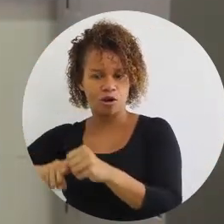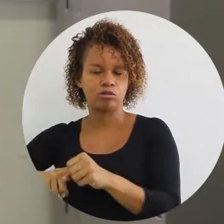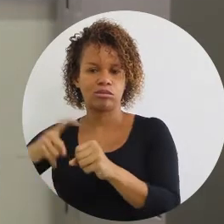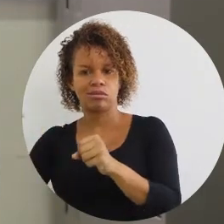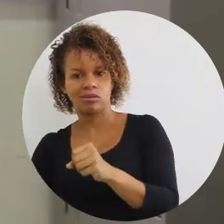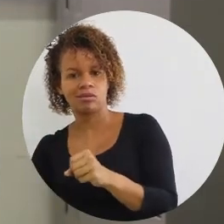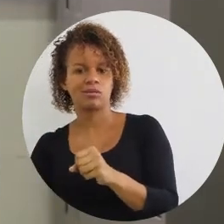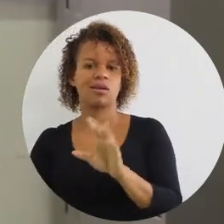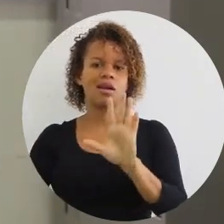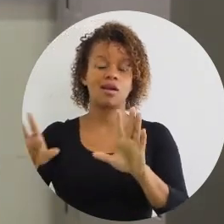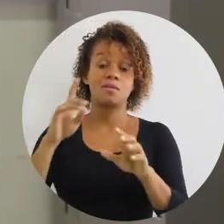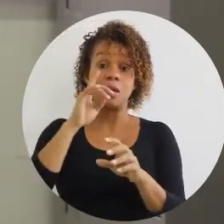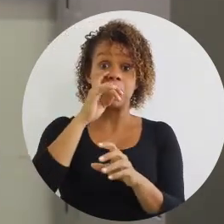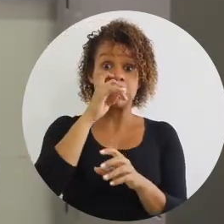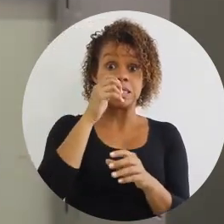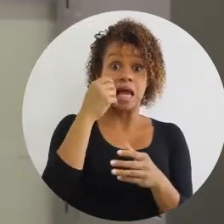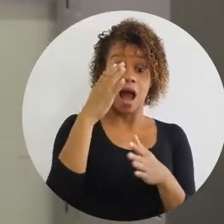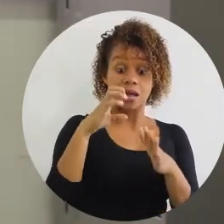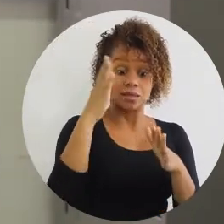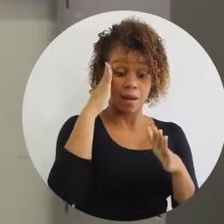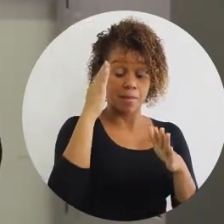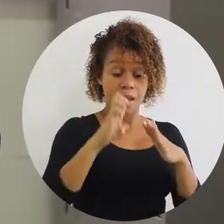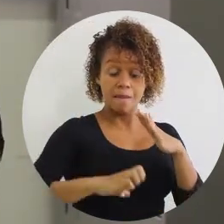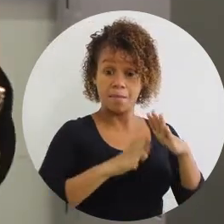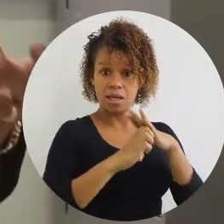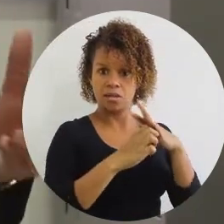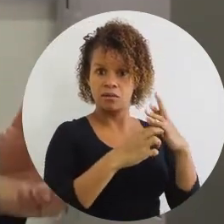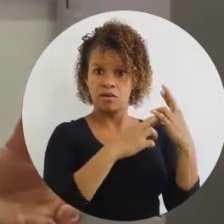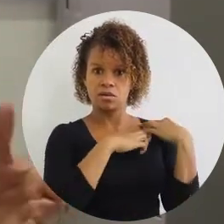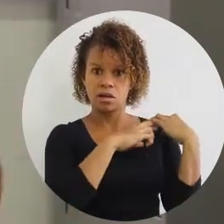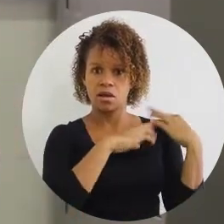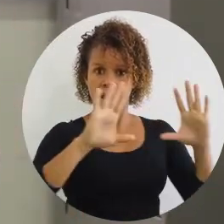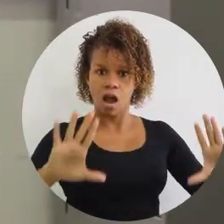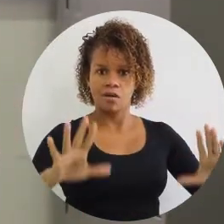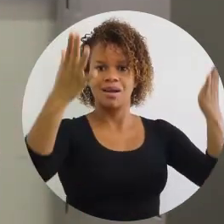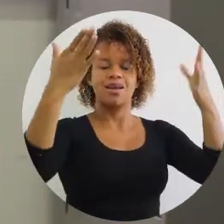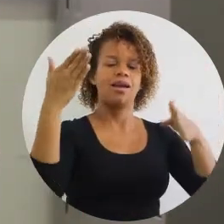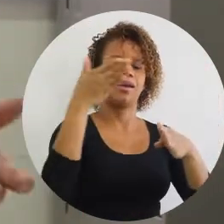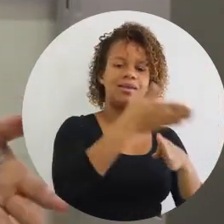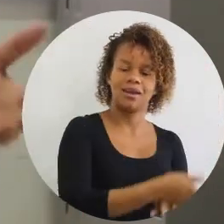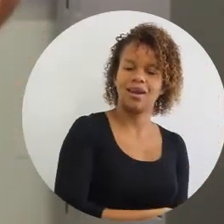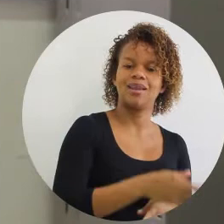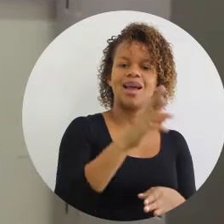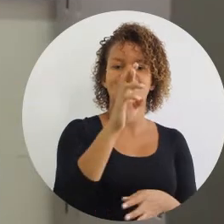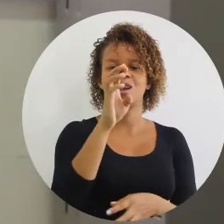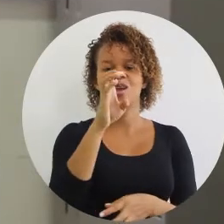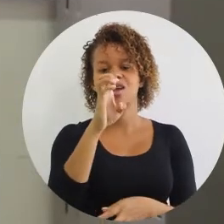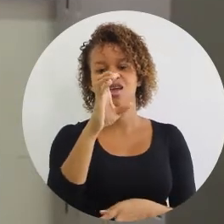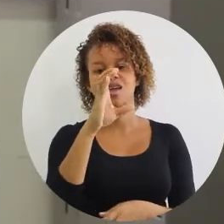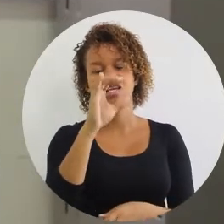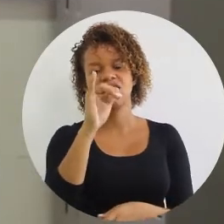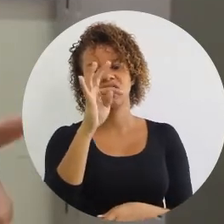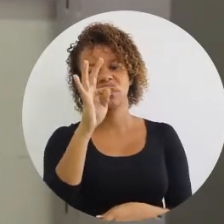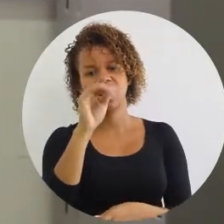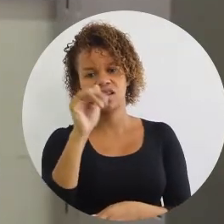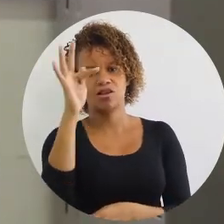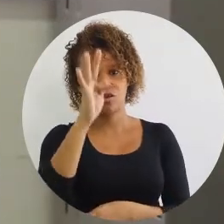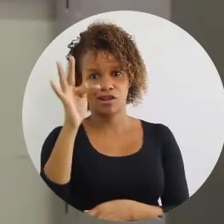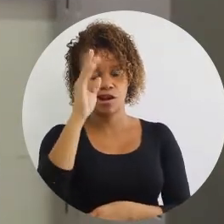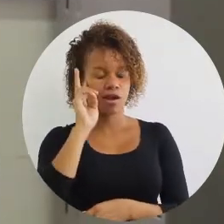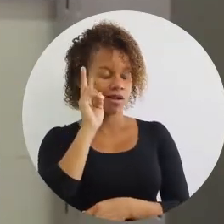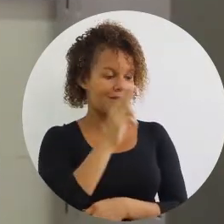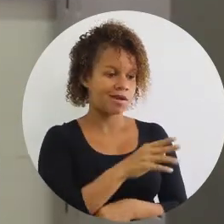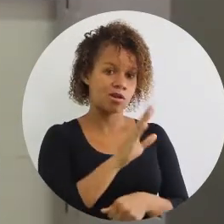precisam, quando a empresa que está trazendo o evento, entrar na Receita Federal e solicitar um regime especial de